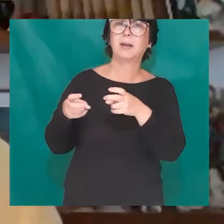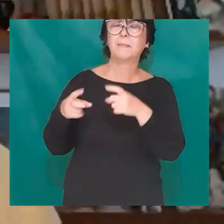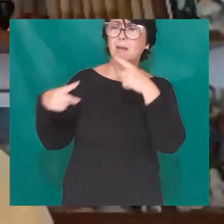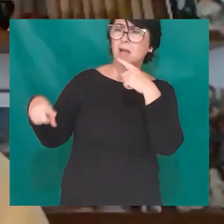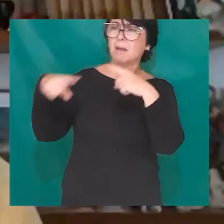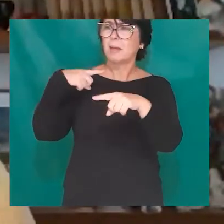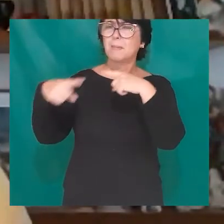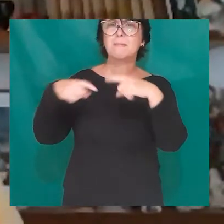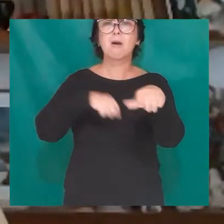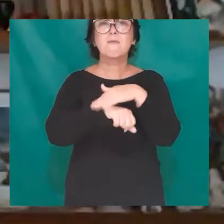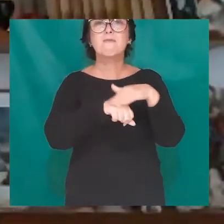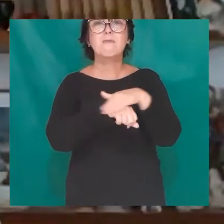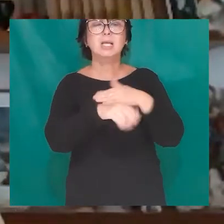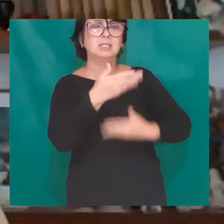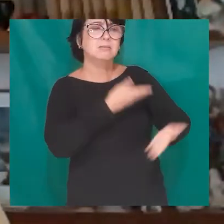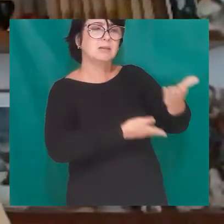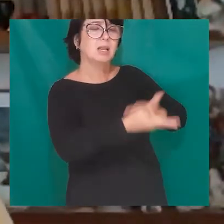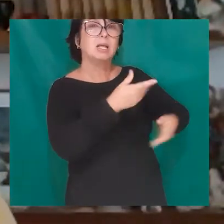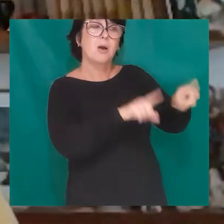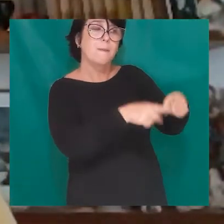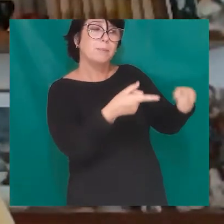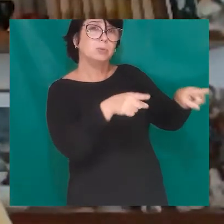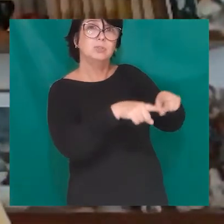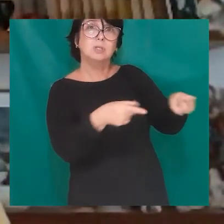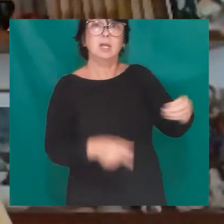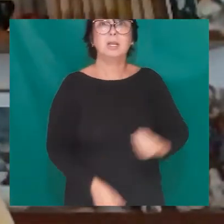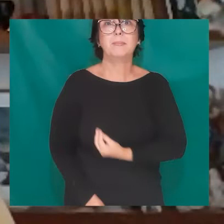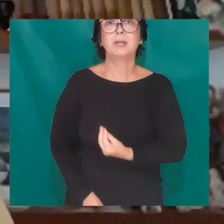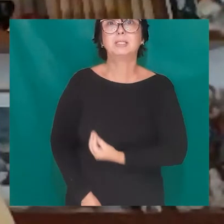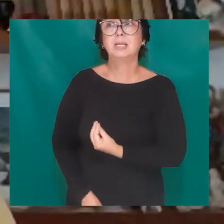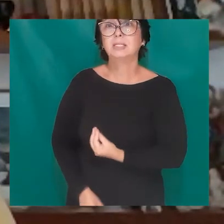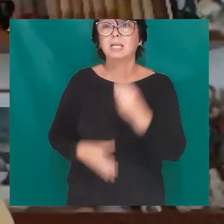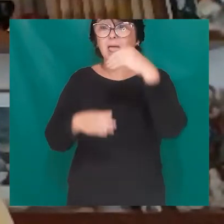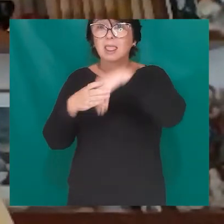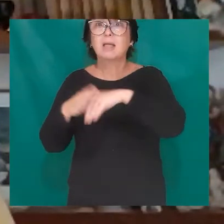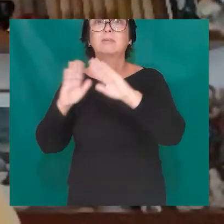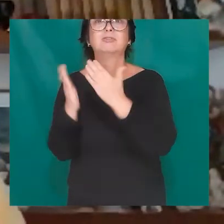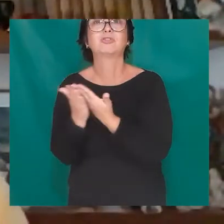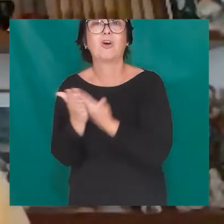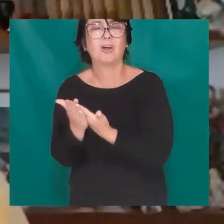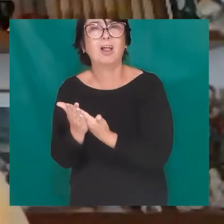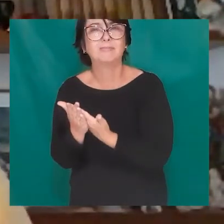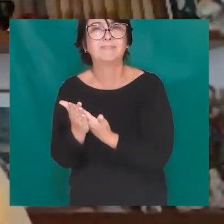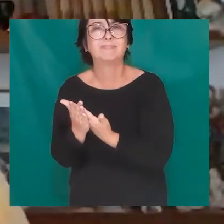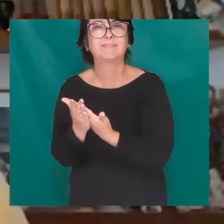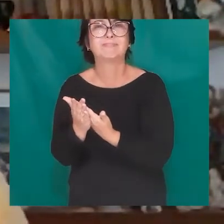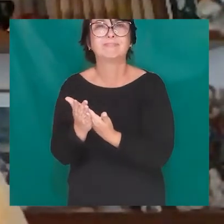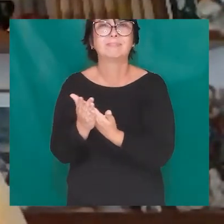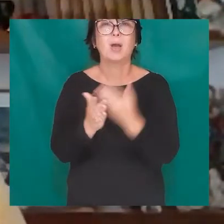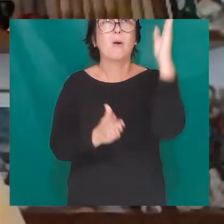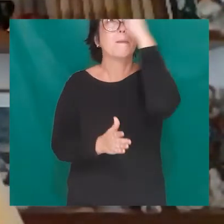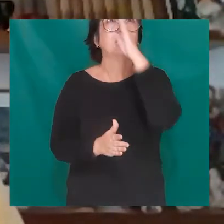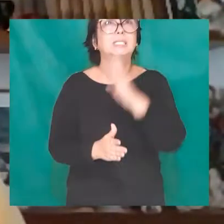muito incipiente sobre essa relação da música e da presença da música brasileira nas escolas, né? Gente do norte ao sul do Brasil, a